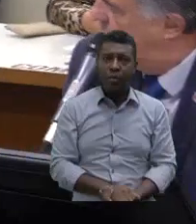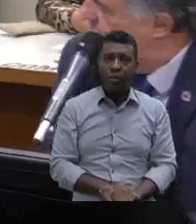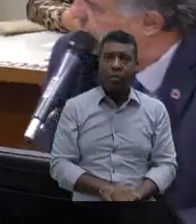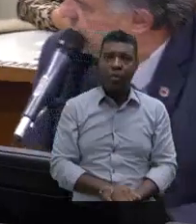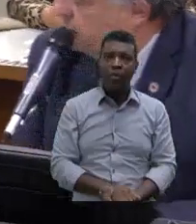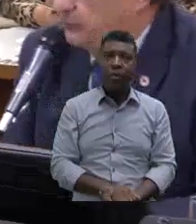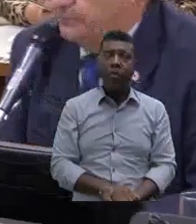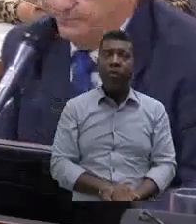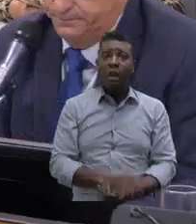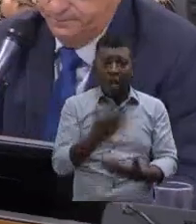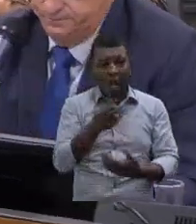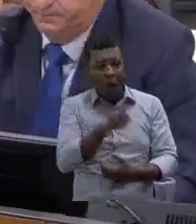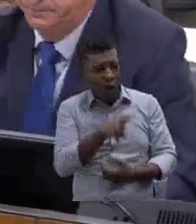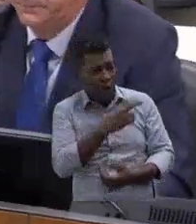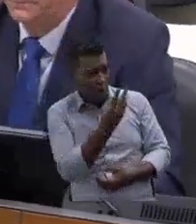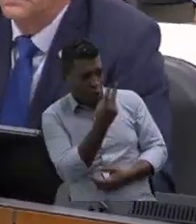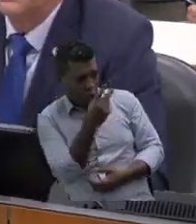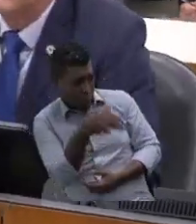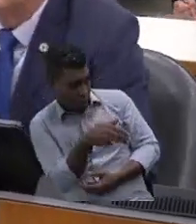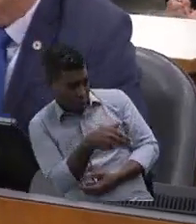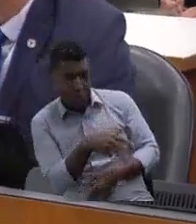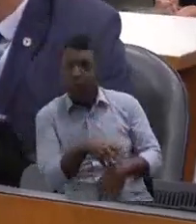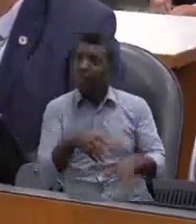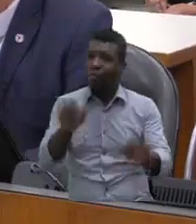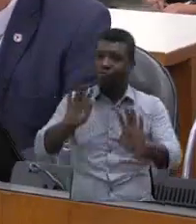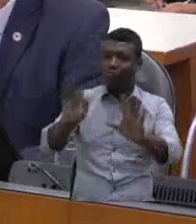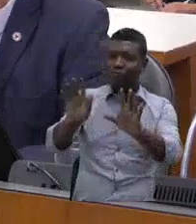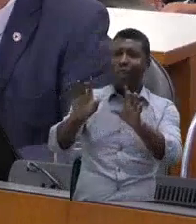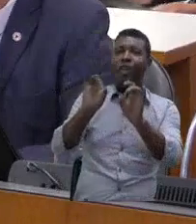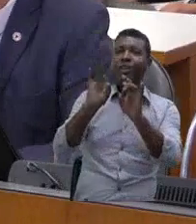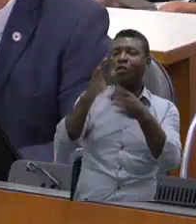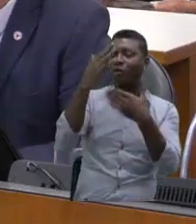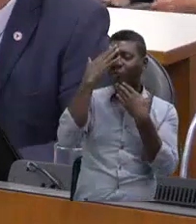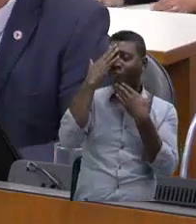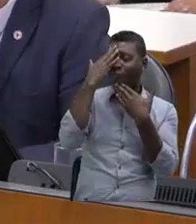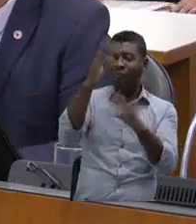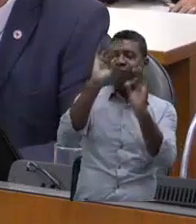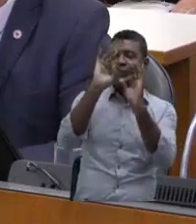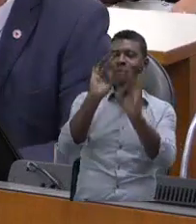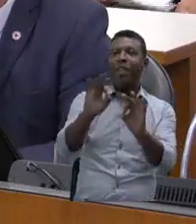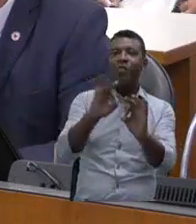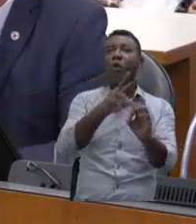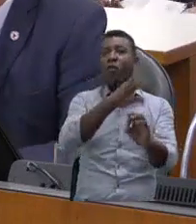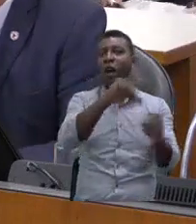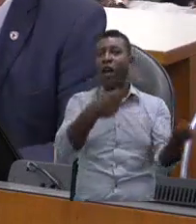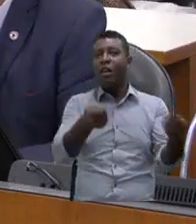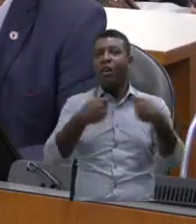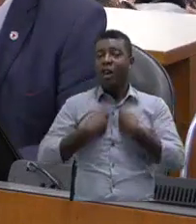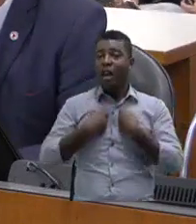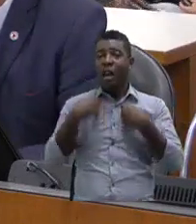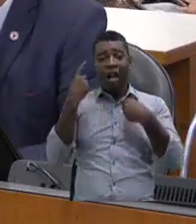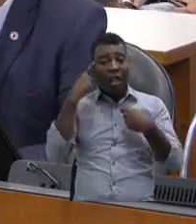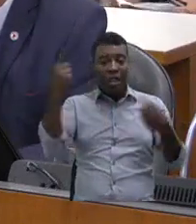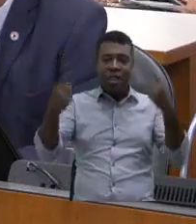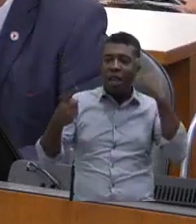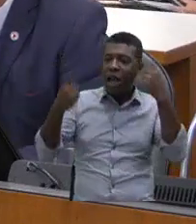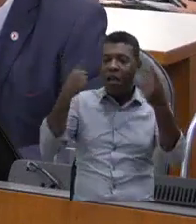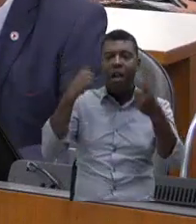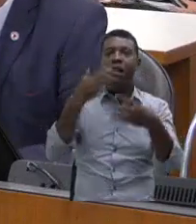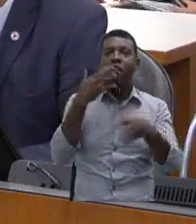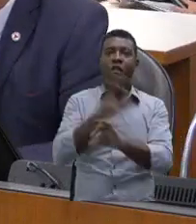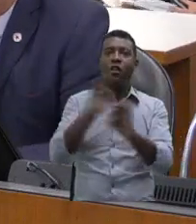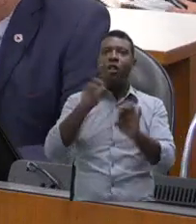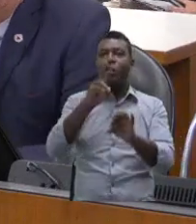Não, só agradecer mesmo. Tenho certeza que vão surgir grandes ideias disso. falar que isso é de grande